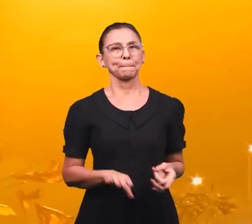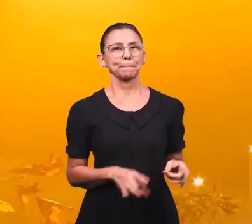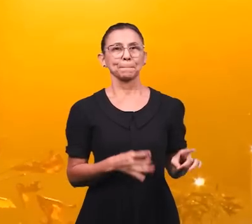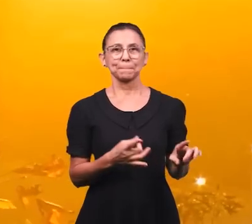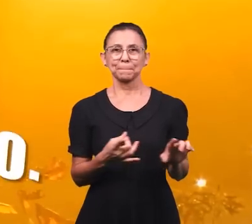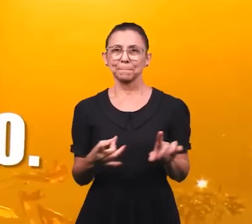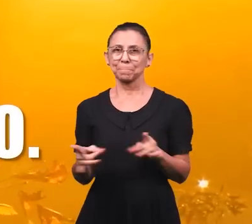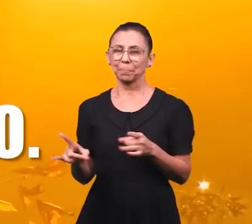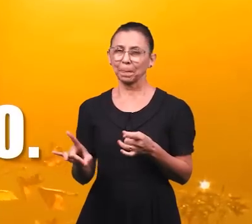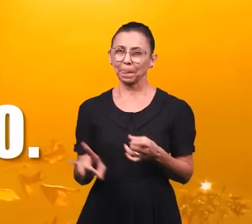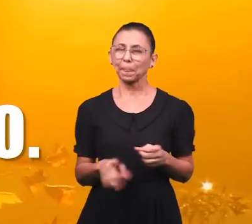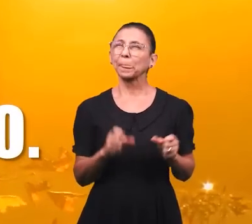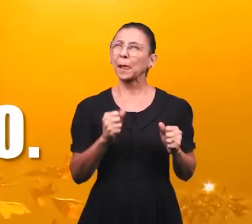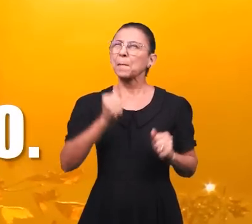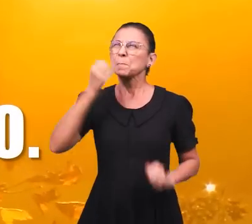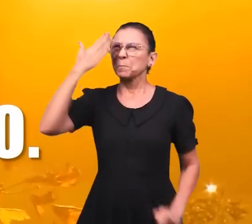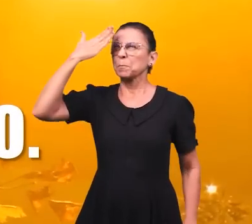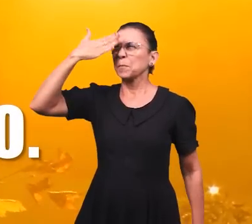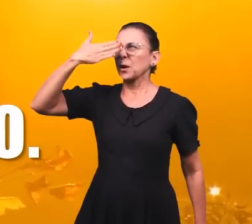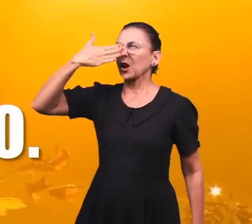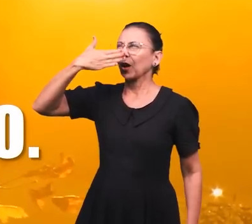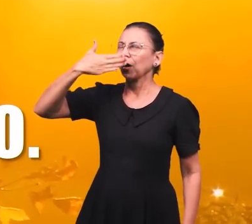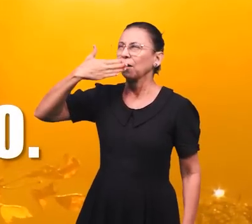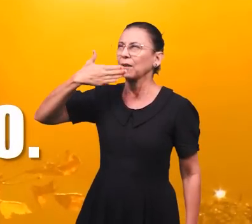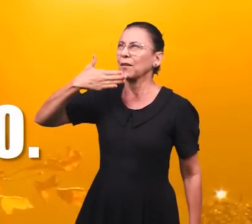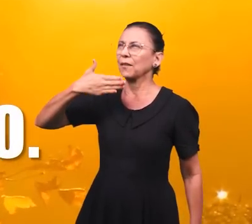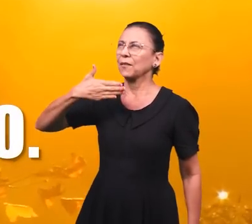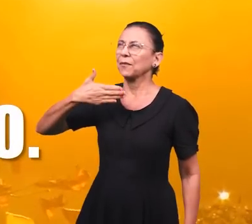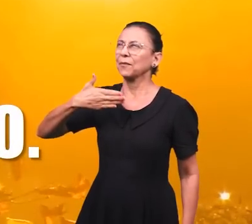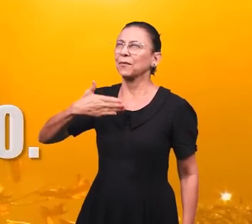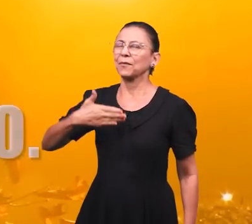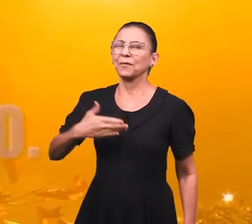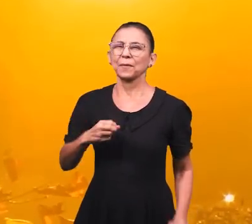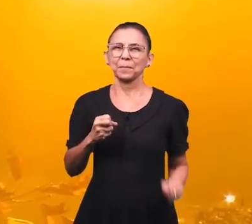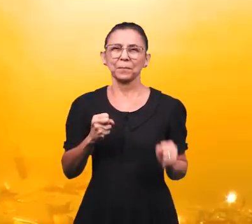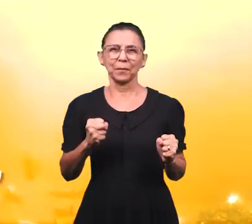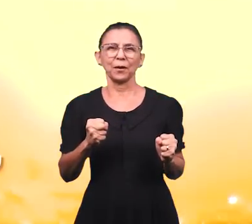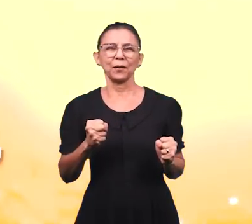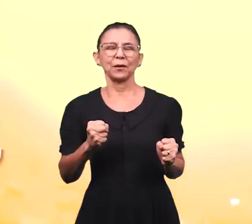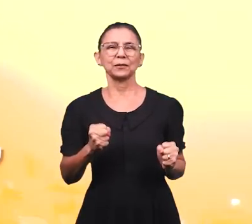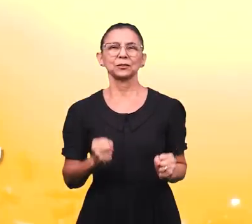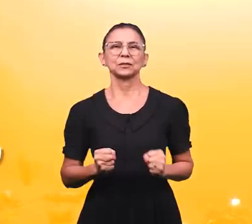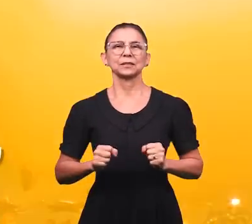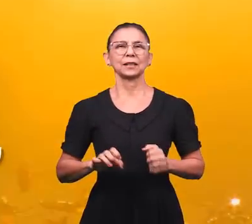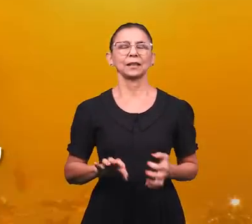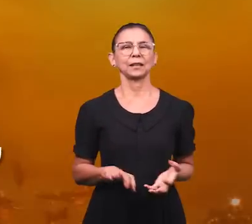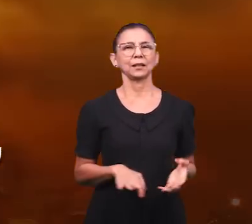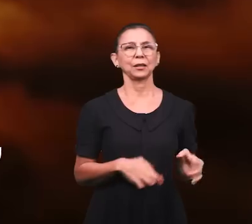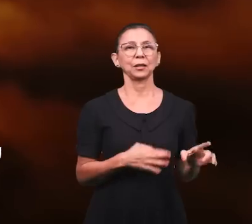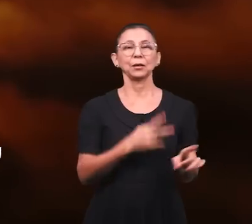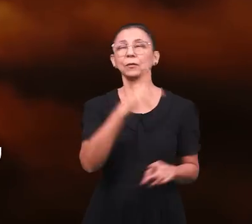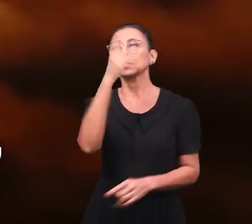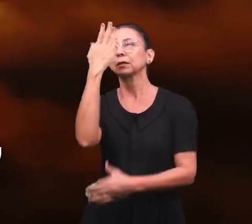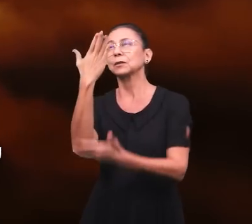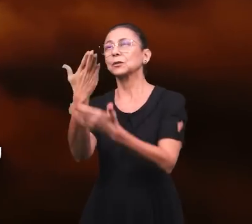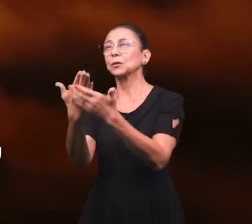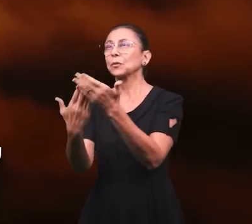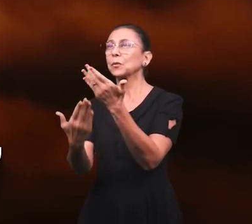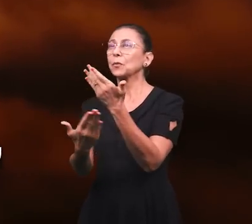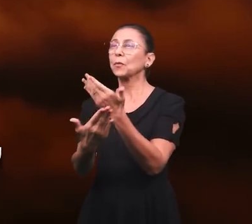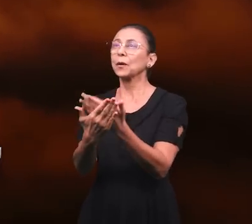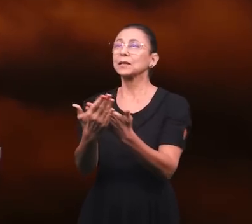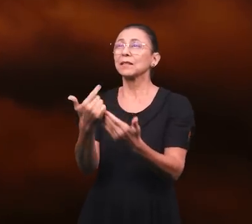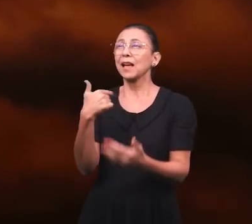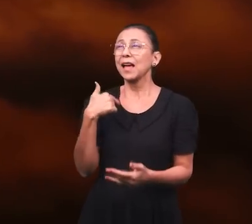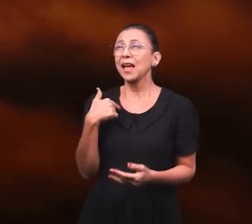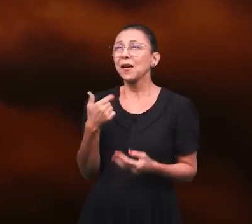revestires do ouro mais precioso, um instrumento